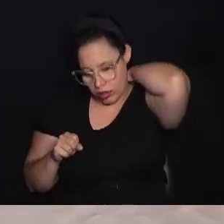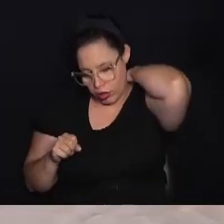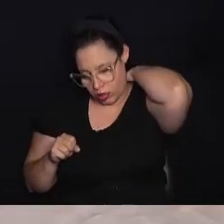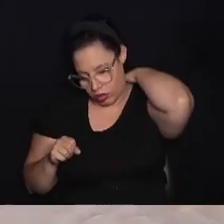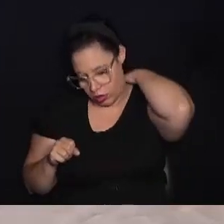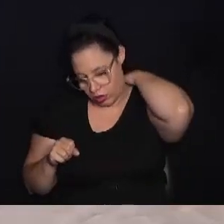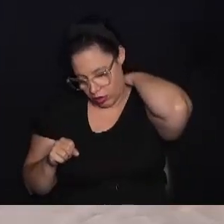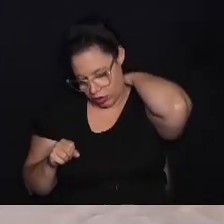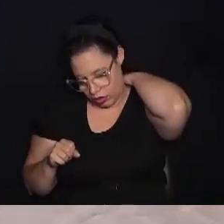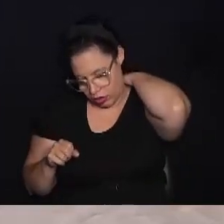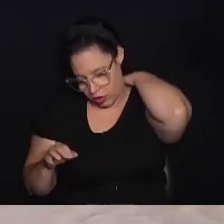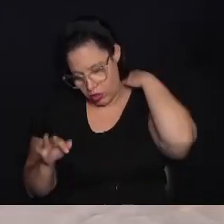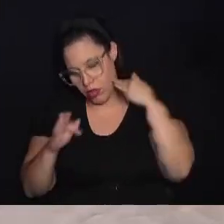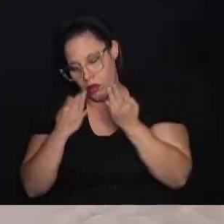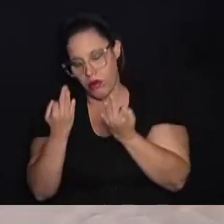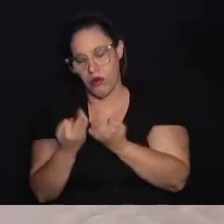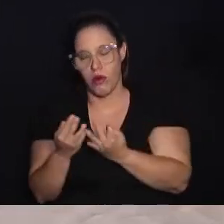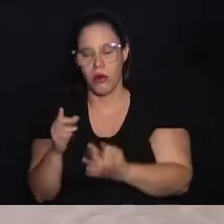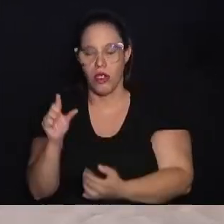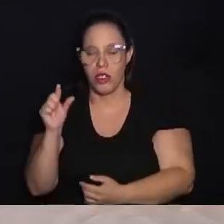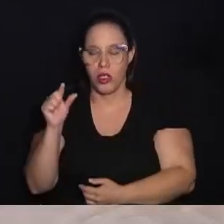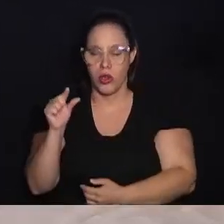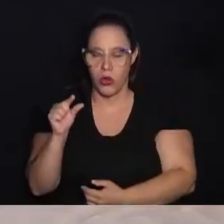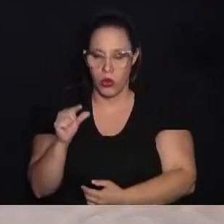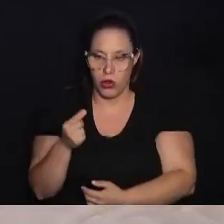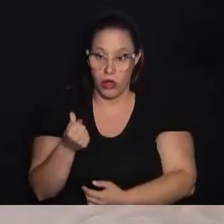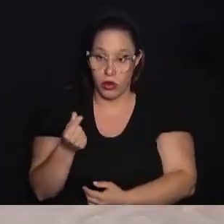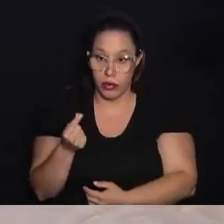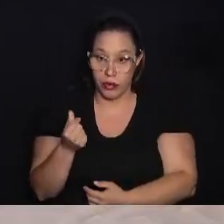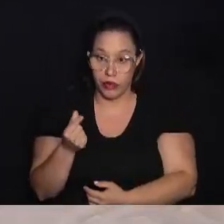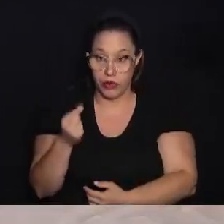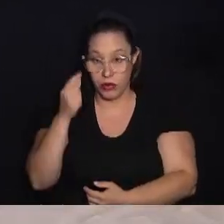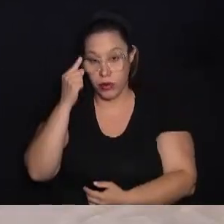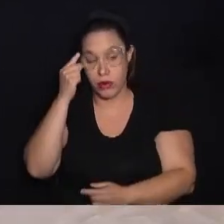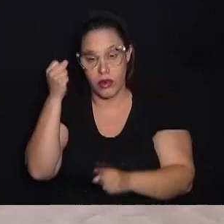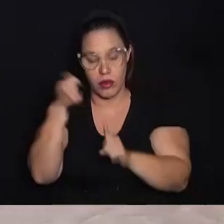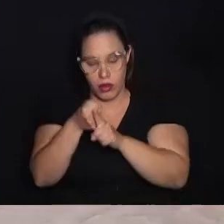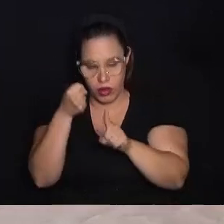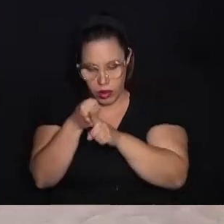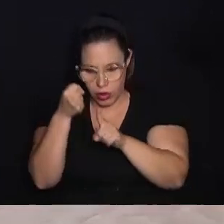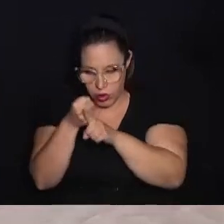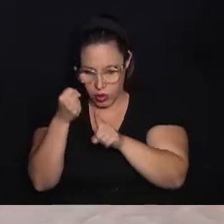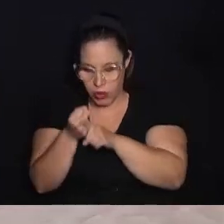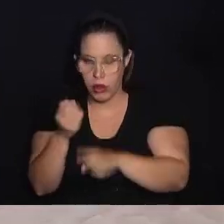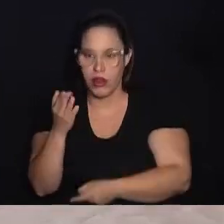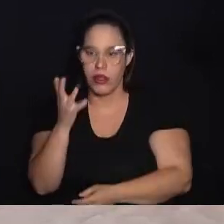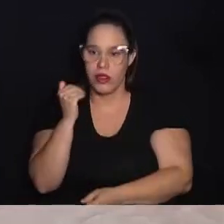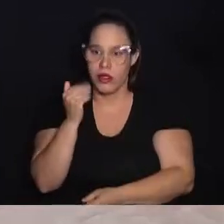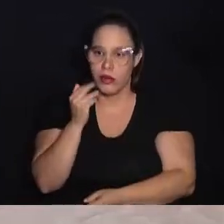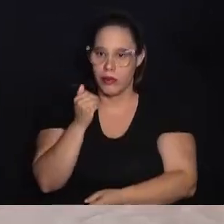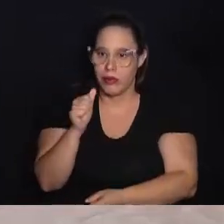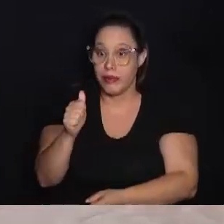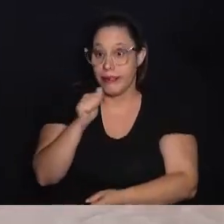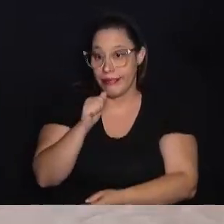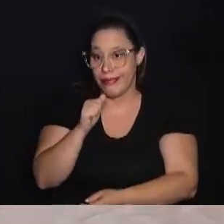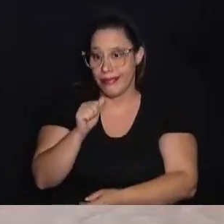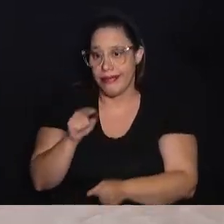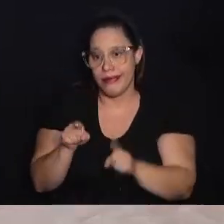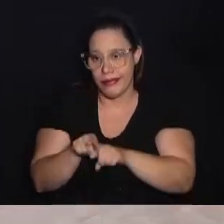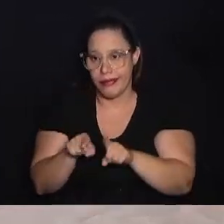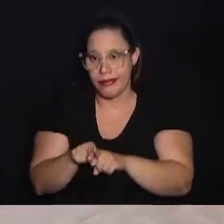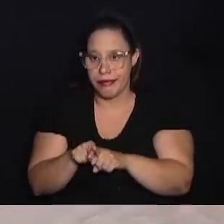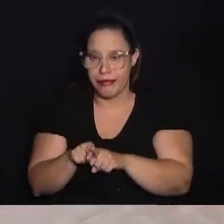das famílias economizarem sem ter grandes impactos nos seus hábitos de consumo e, principalmente, o